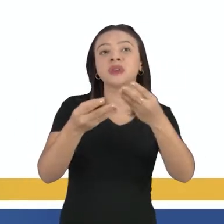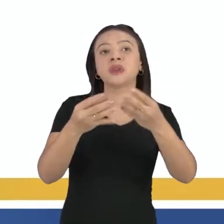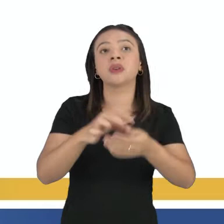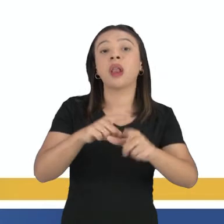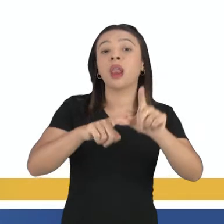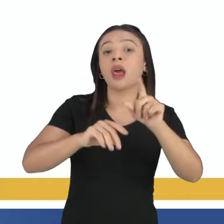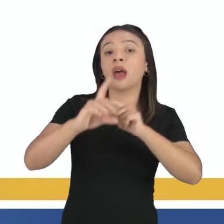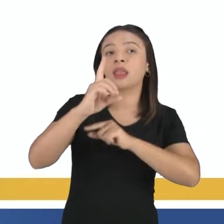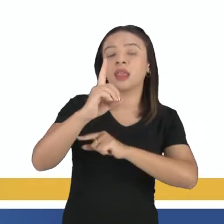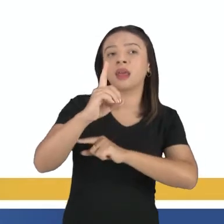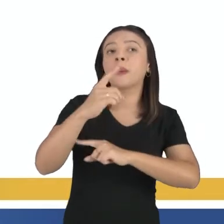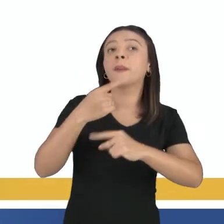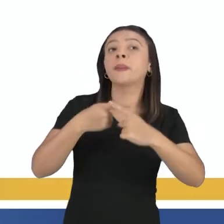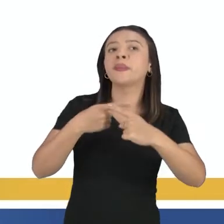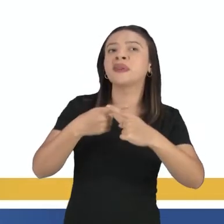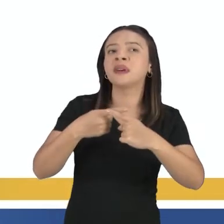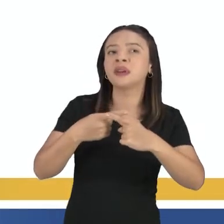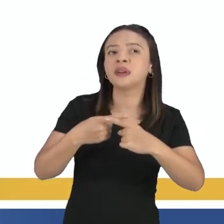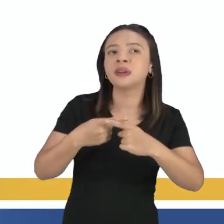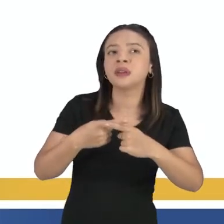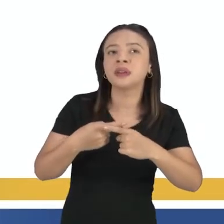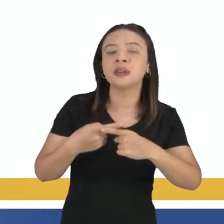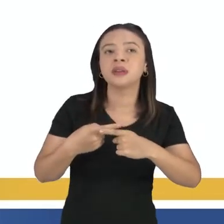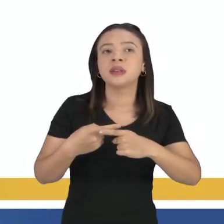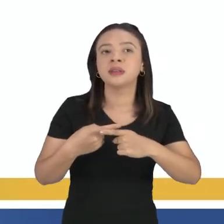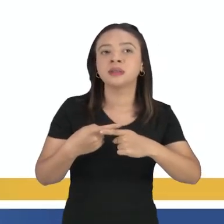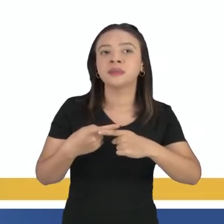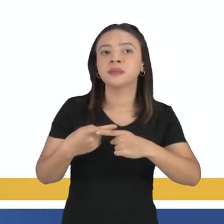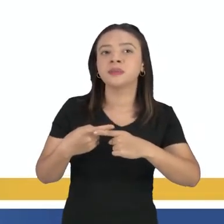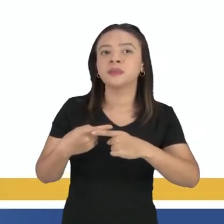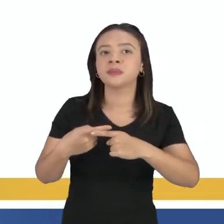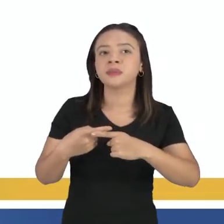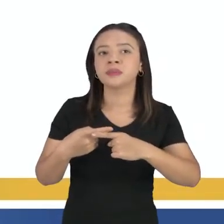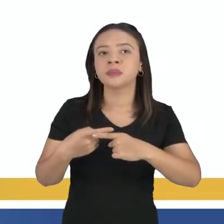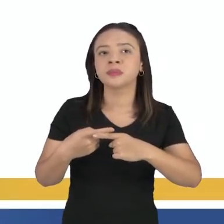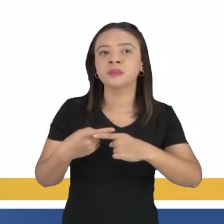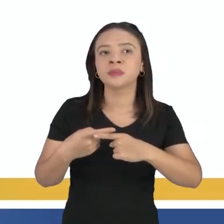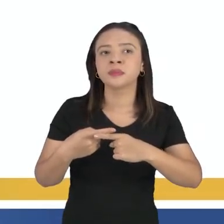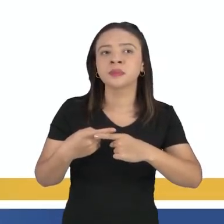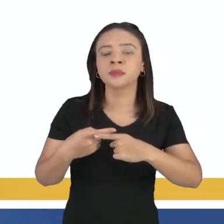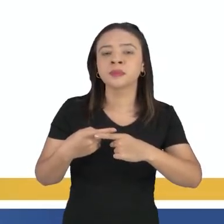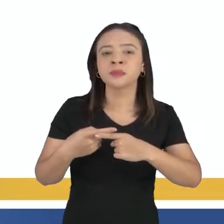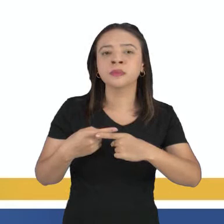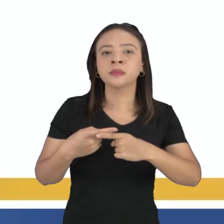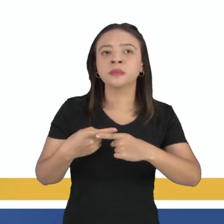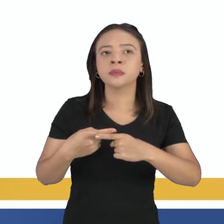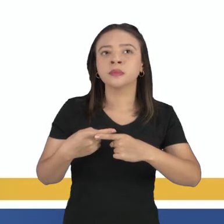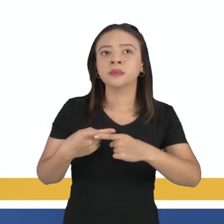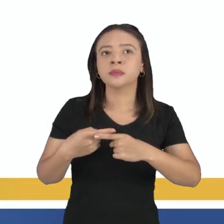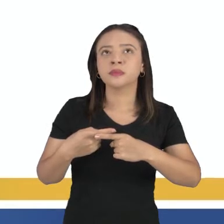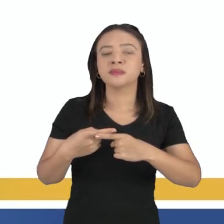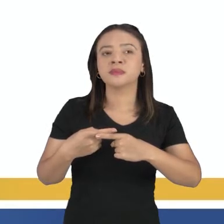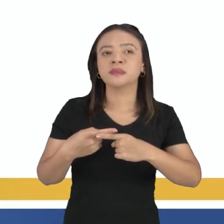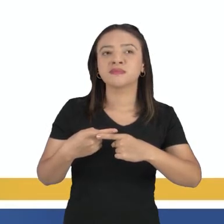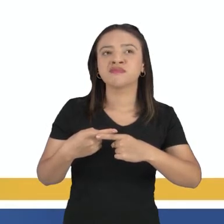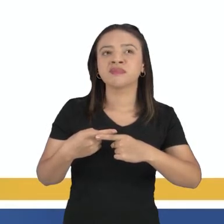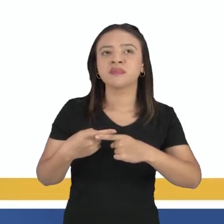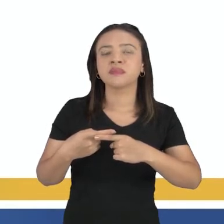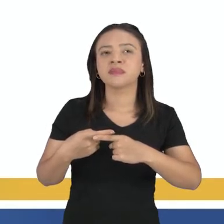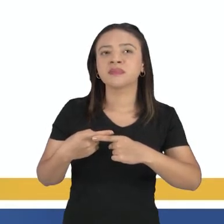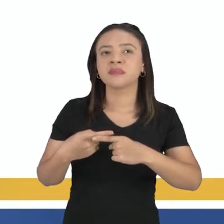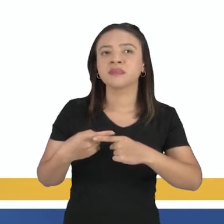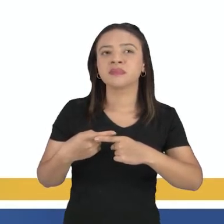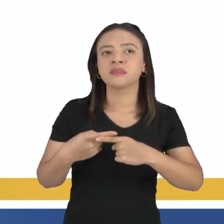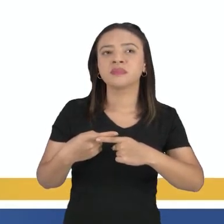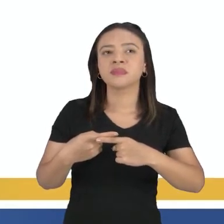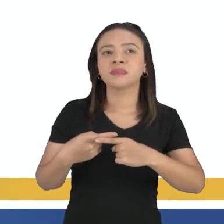aí? A letra D. Vamos ver aqui. Vamos ver, cadê a setinha